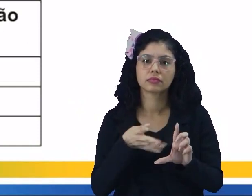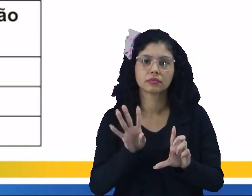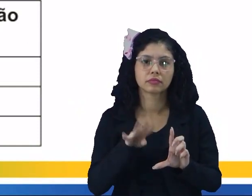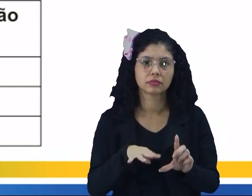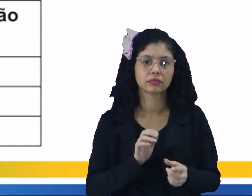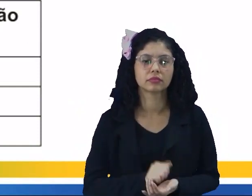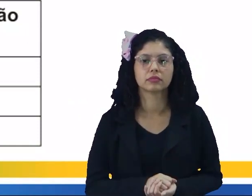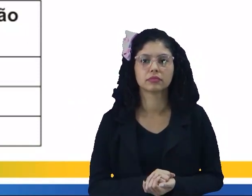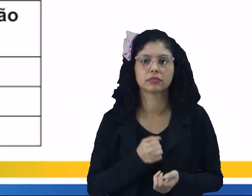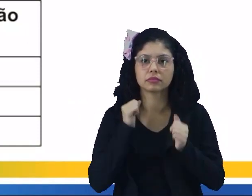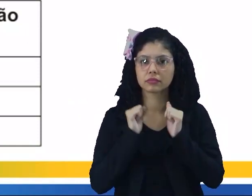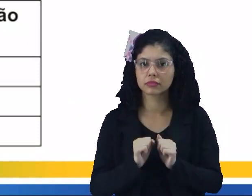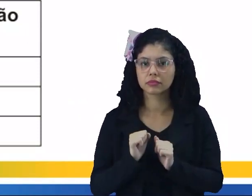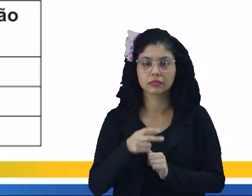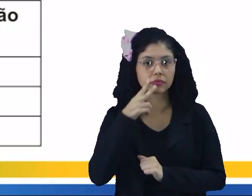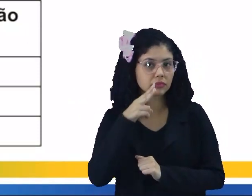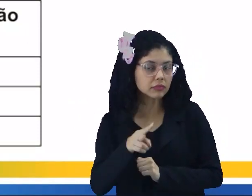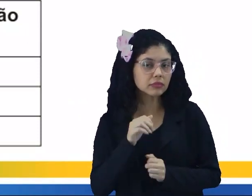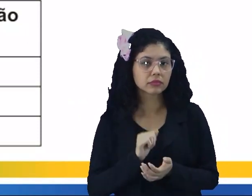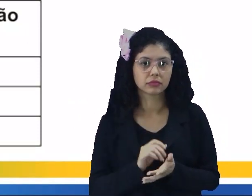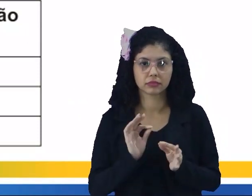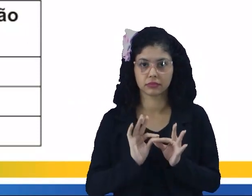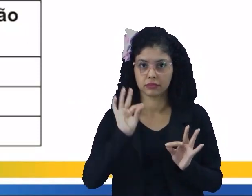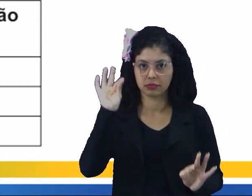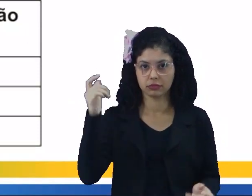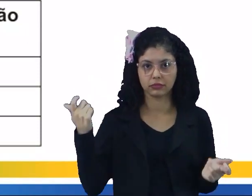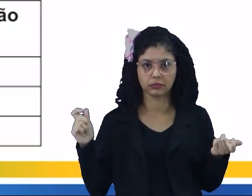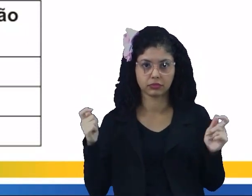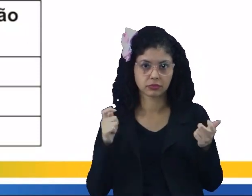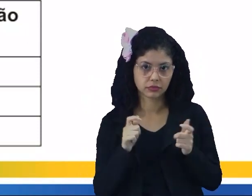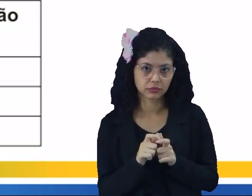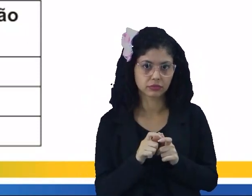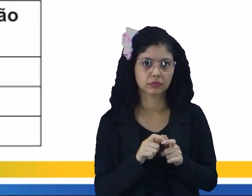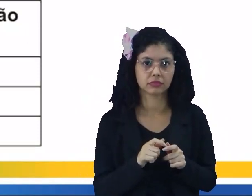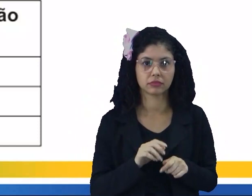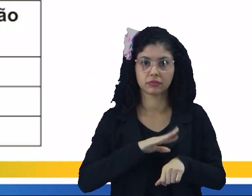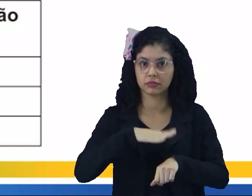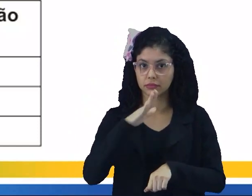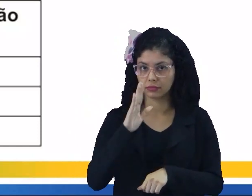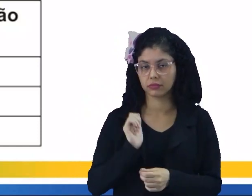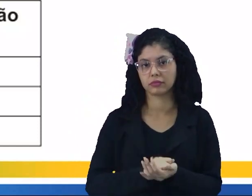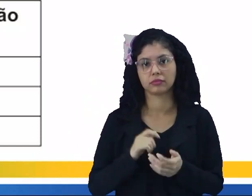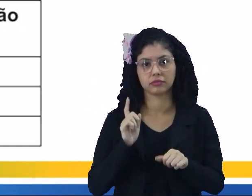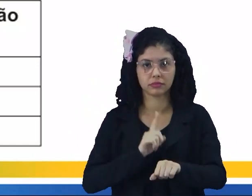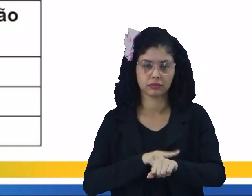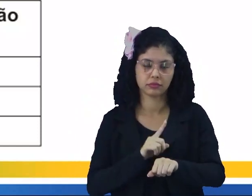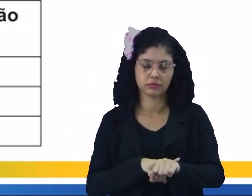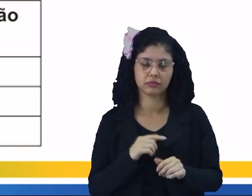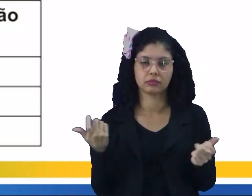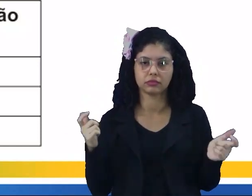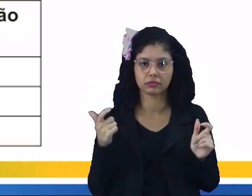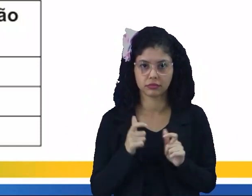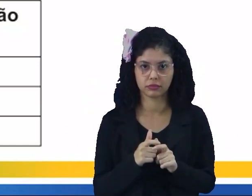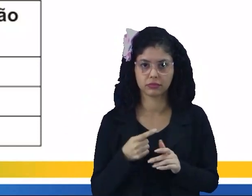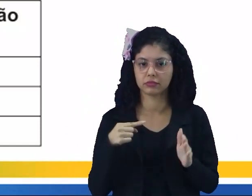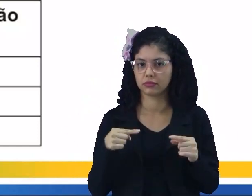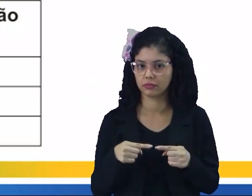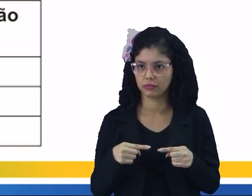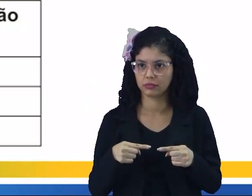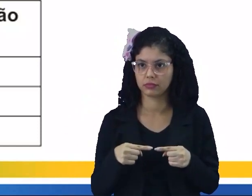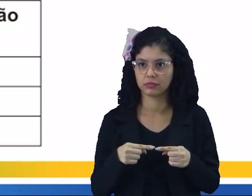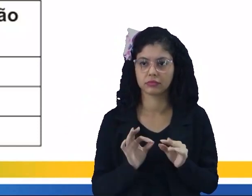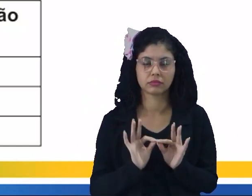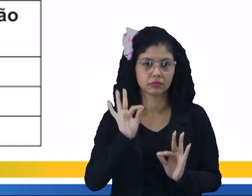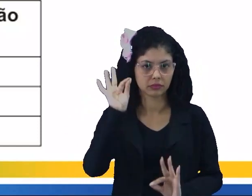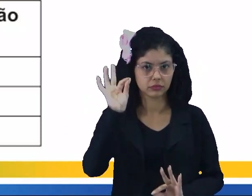ó. Vocês podem ver que a distância está diminuindo aqui, mas o tempo não está diminuindo de acordo